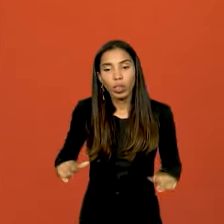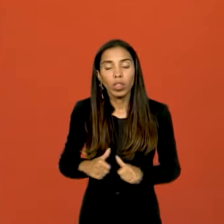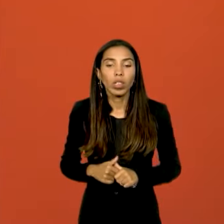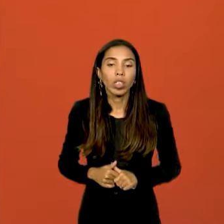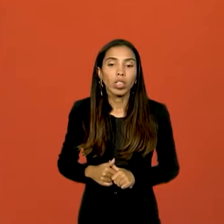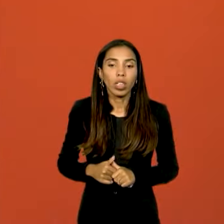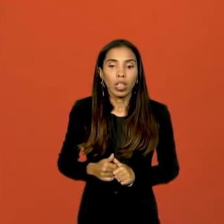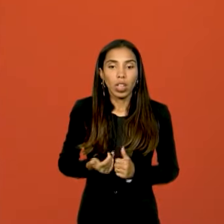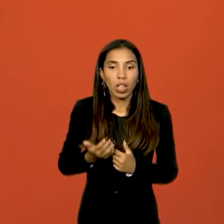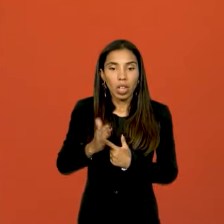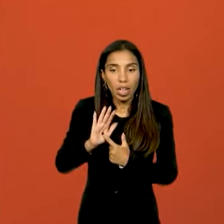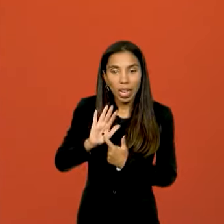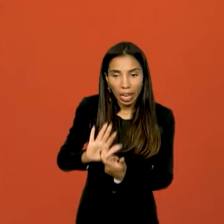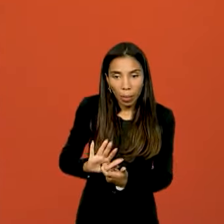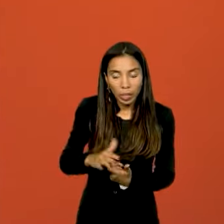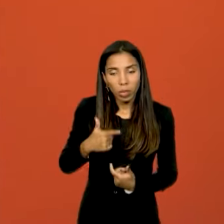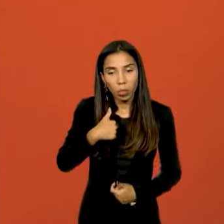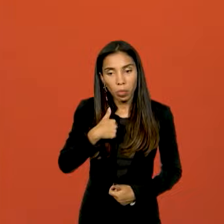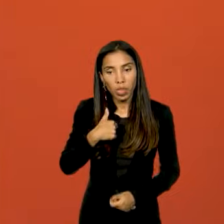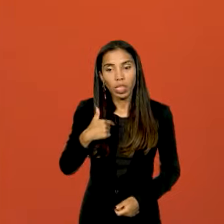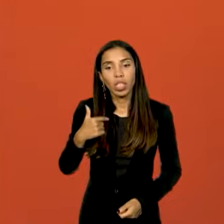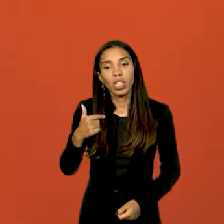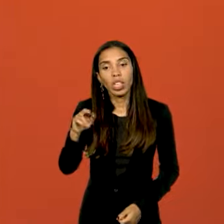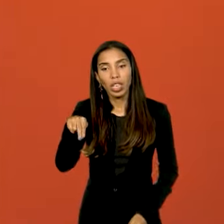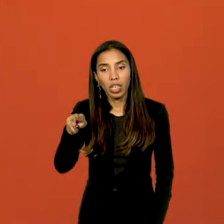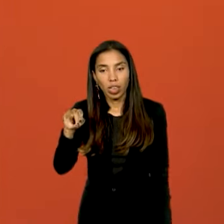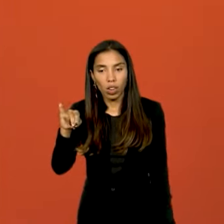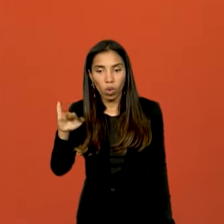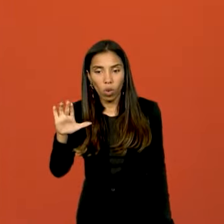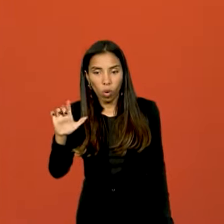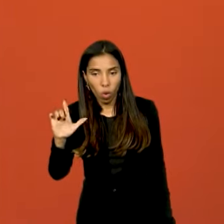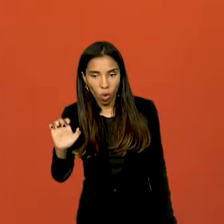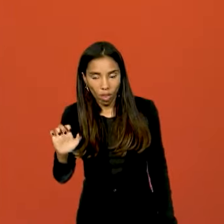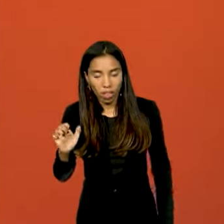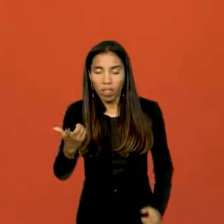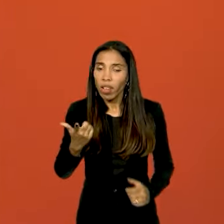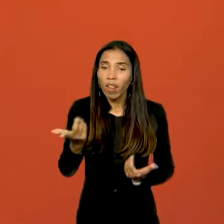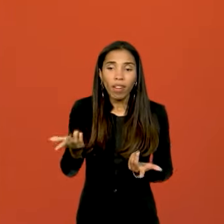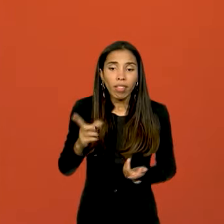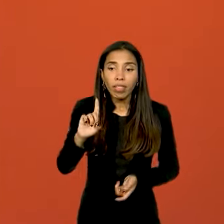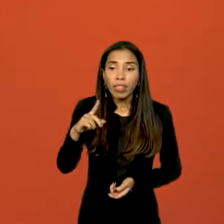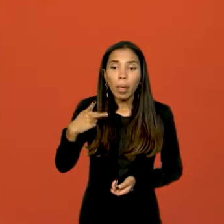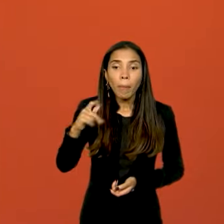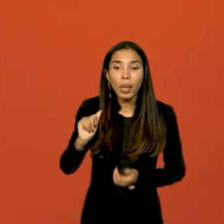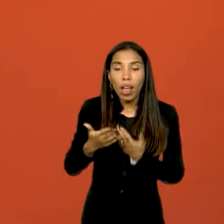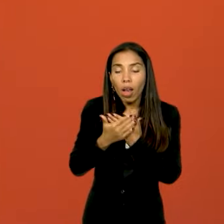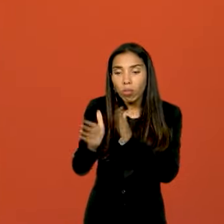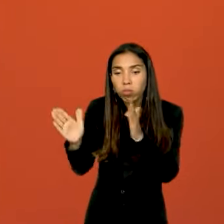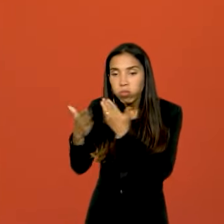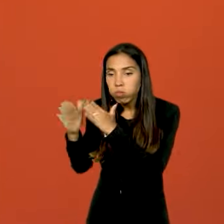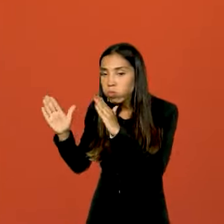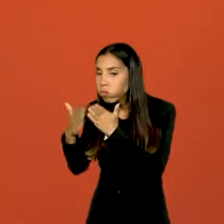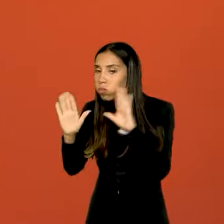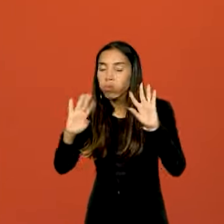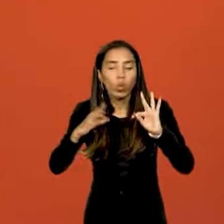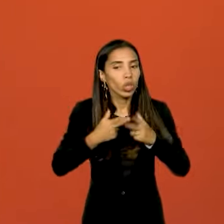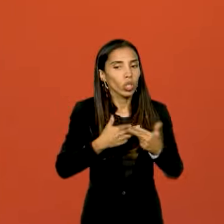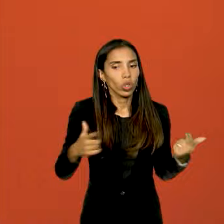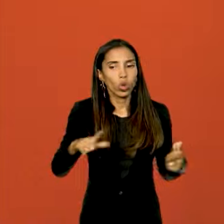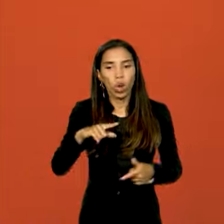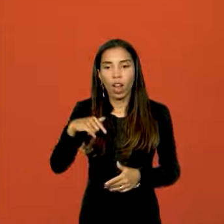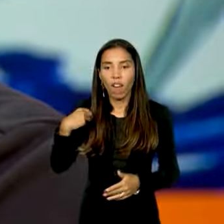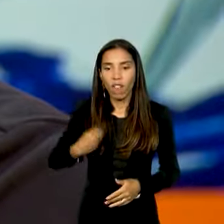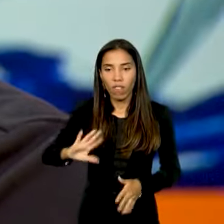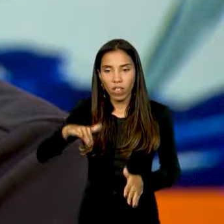era apresentado por mim e pela Nicole Orsini, que é a feiticeira Berenice da série. Mas assim, foi o DPA que me abriu portas pra muitas coisas que eu vivo